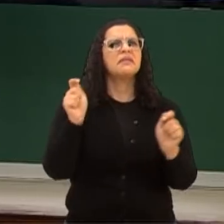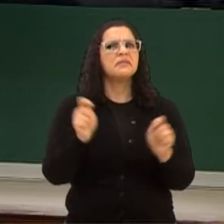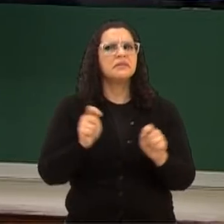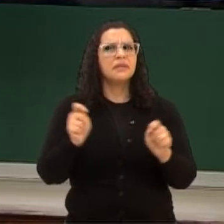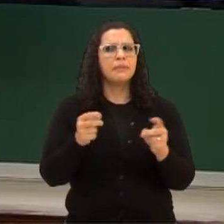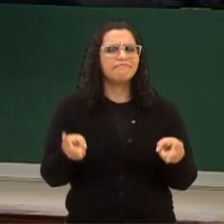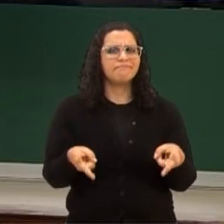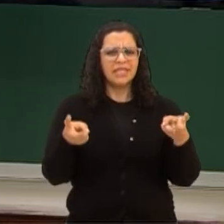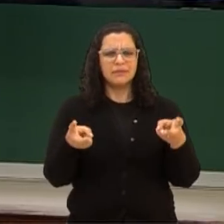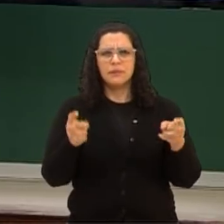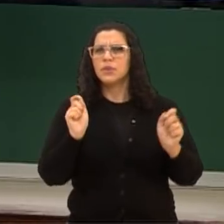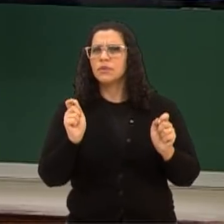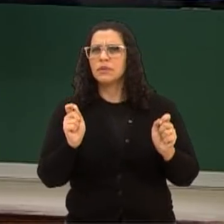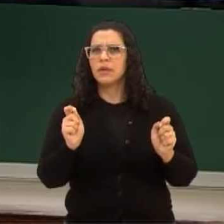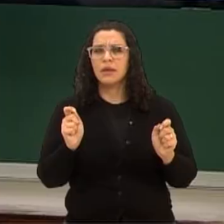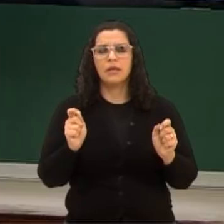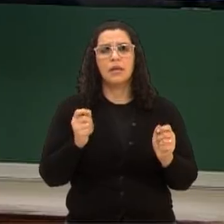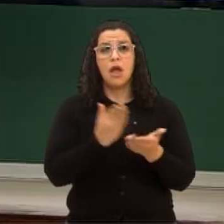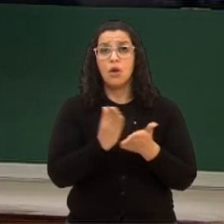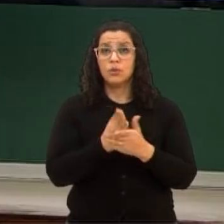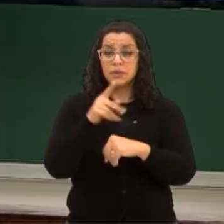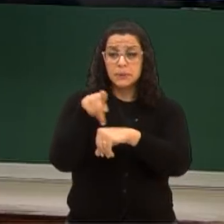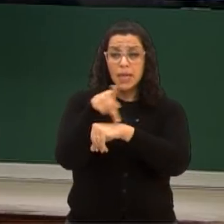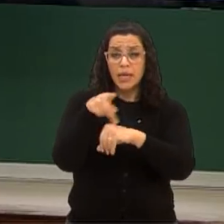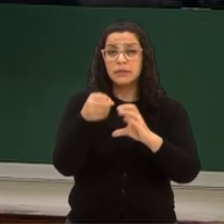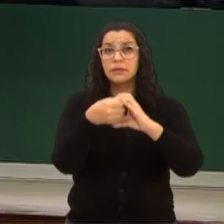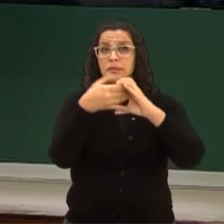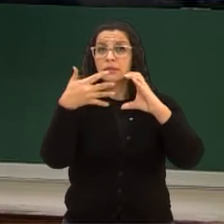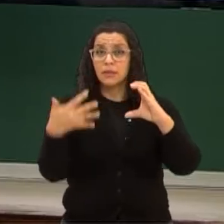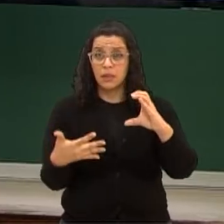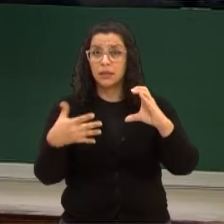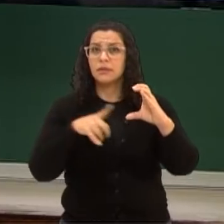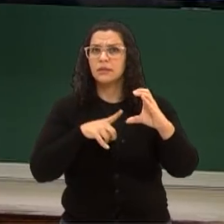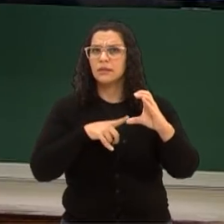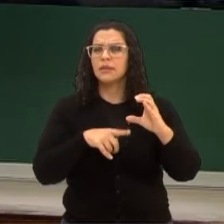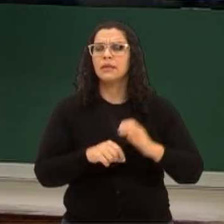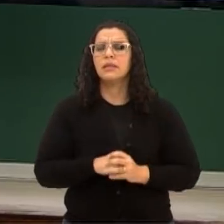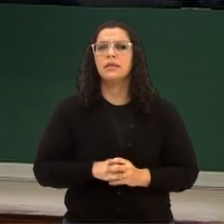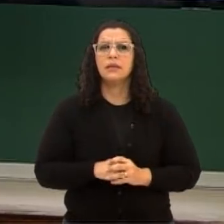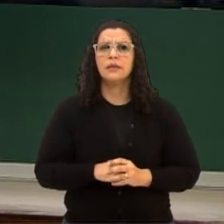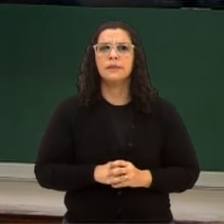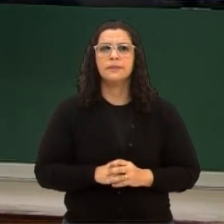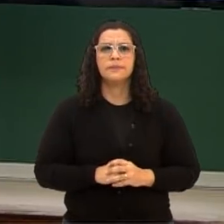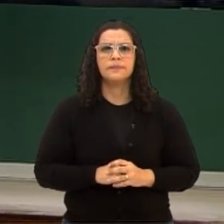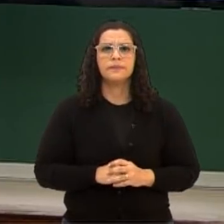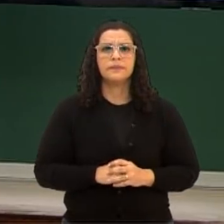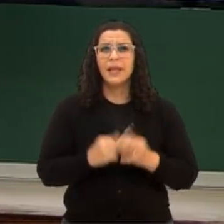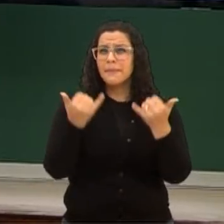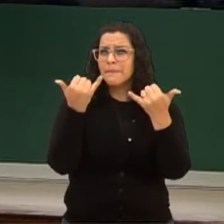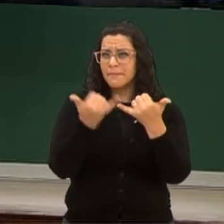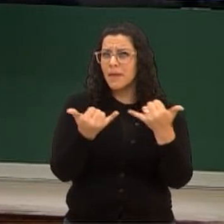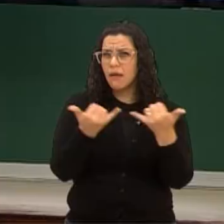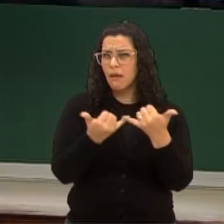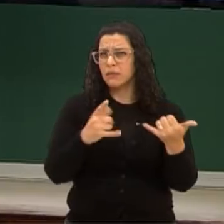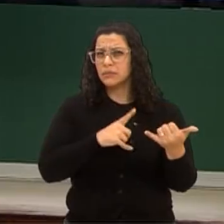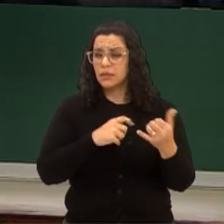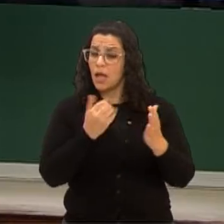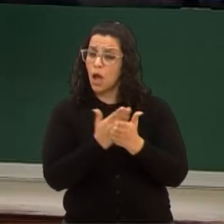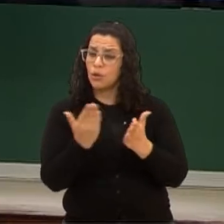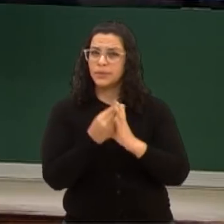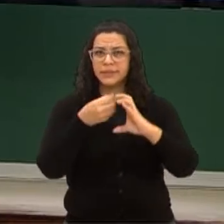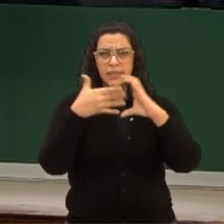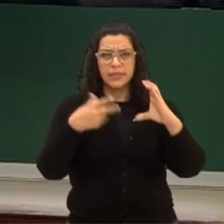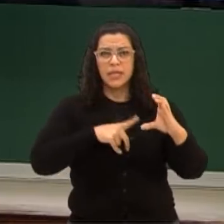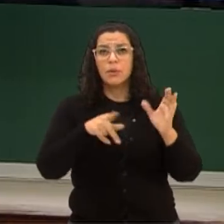possibilidade de perceber que os países eles têm características que são semelhantes entre eles.